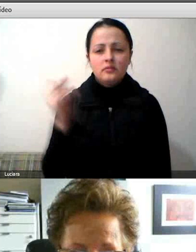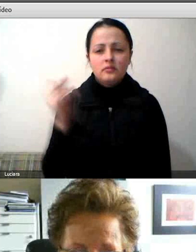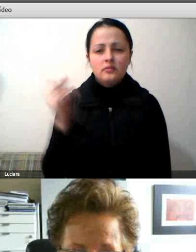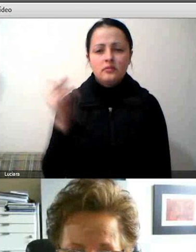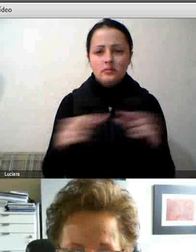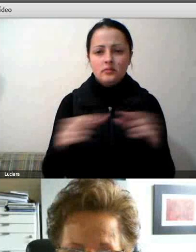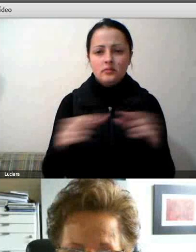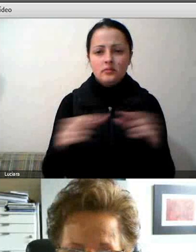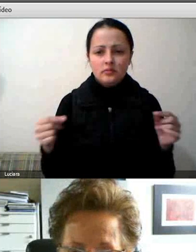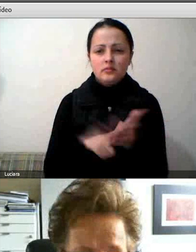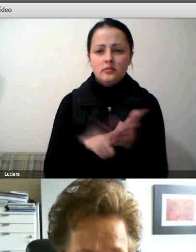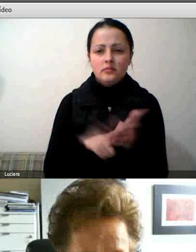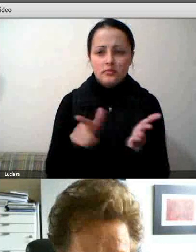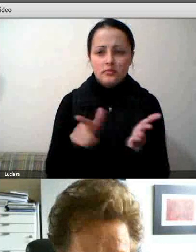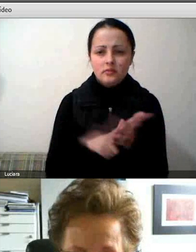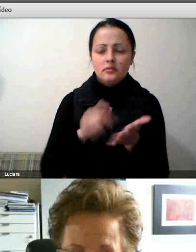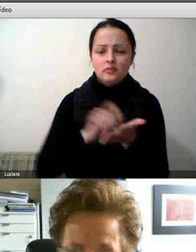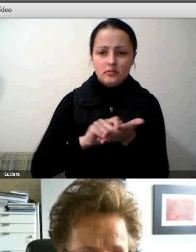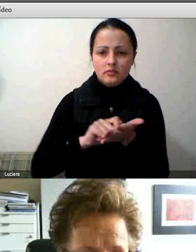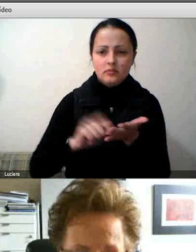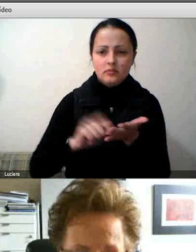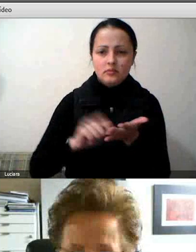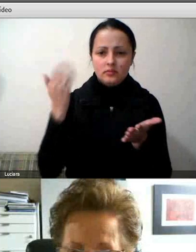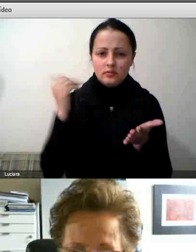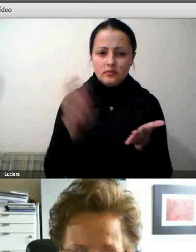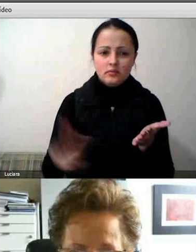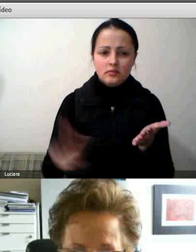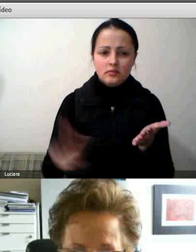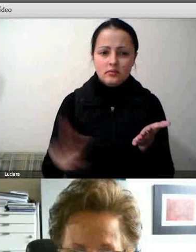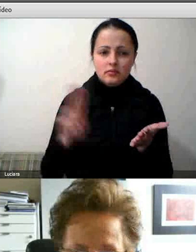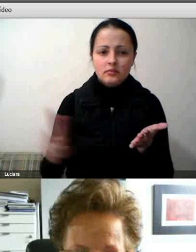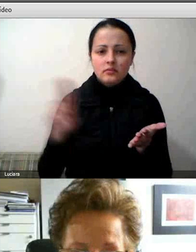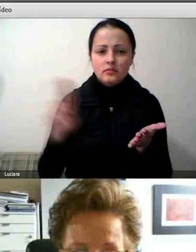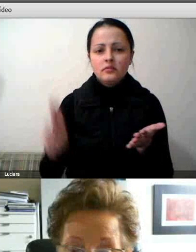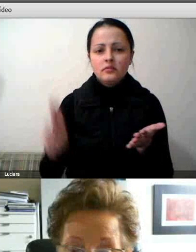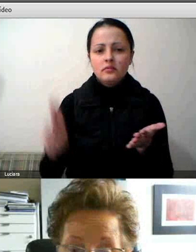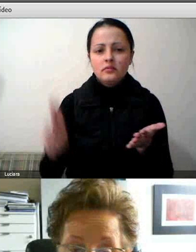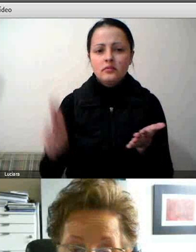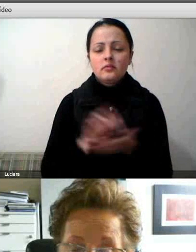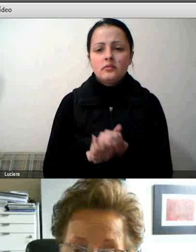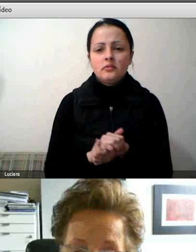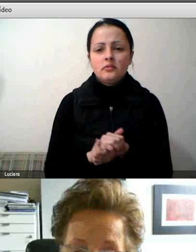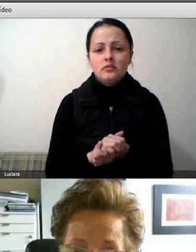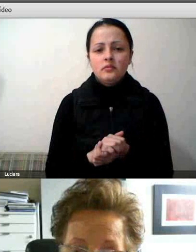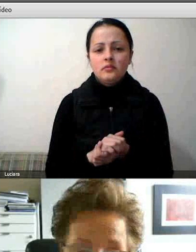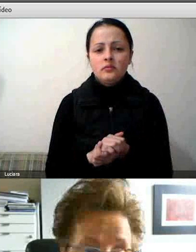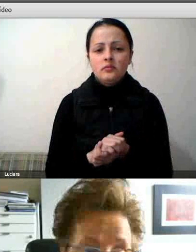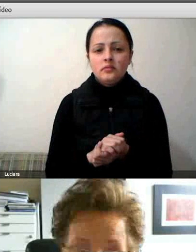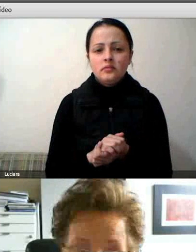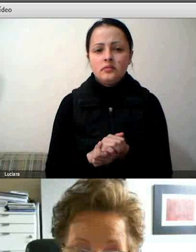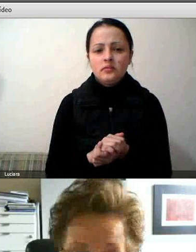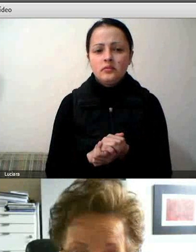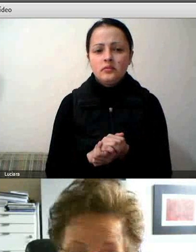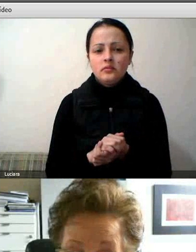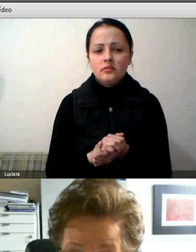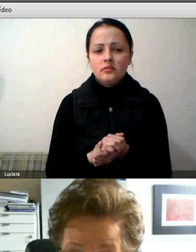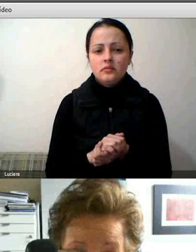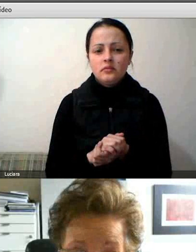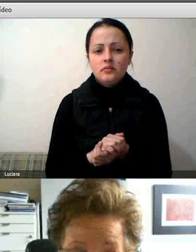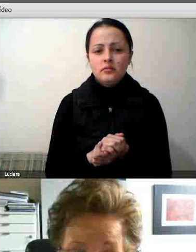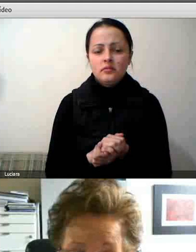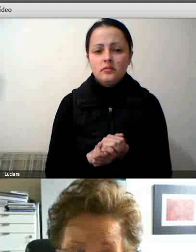diferença. A tecnologia analógica, quadro negro, lápis, papel, todo o material, até projetor de slides que a